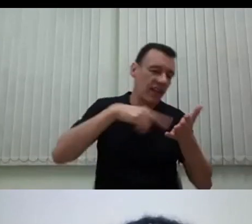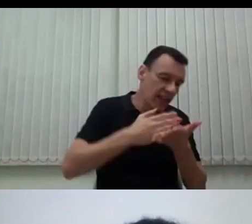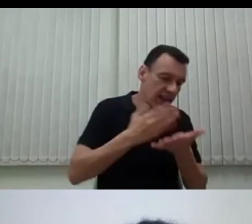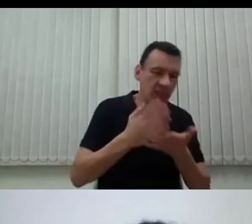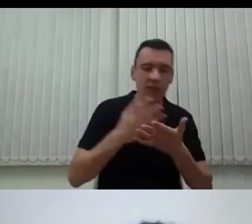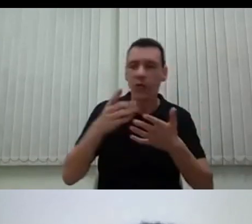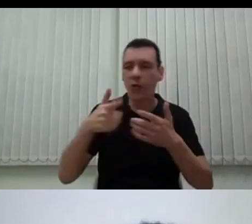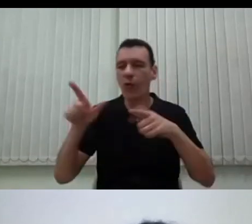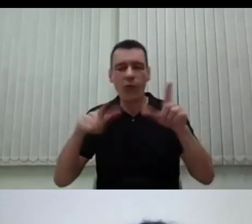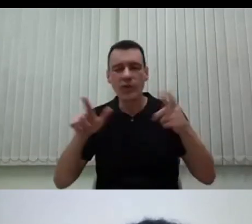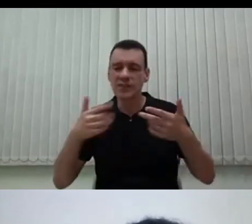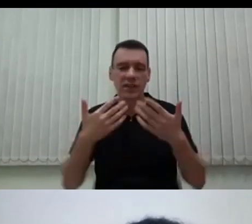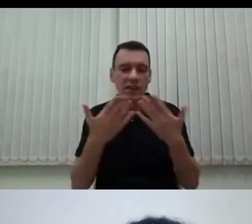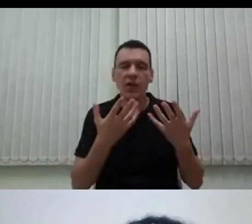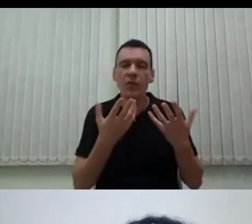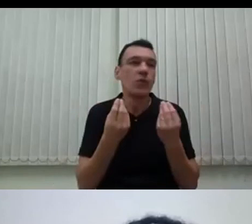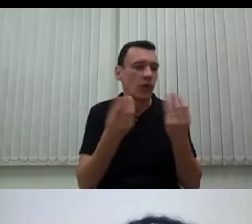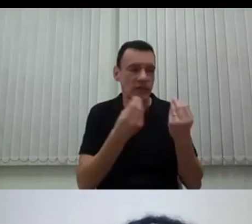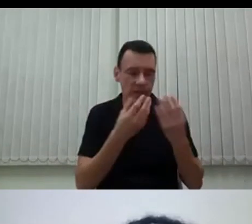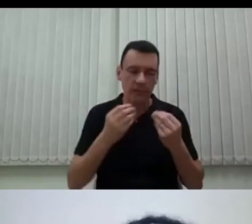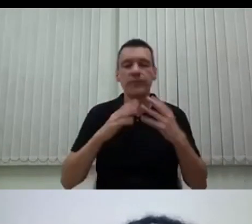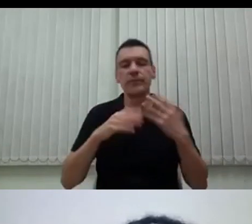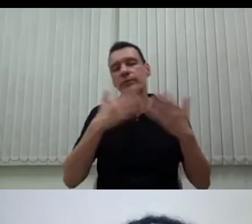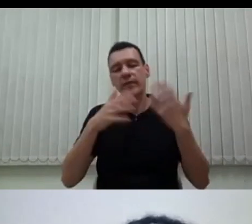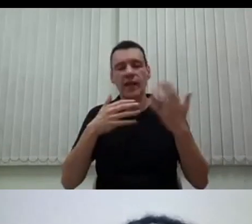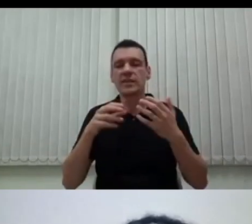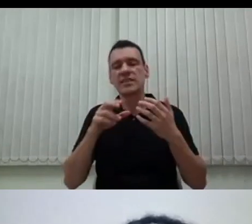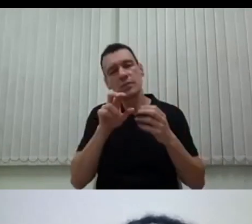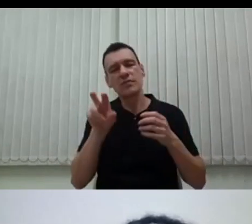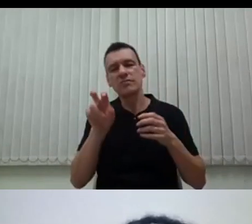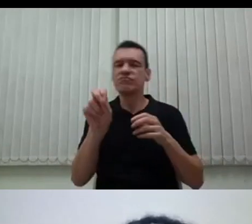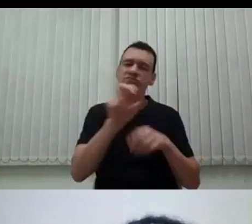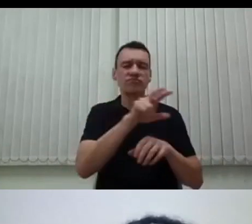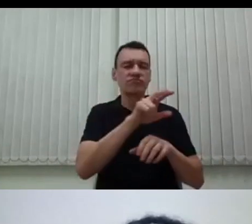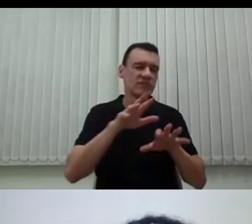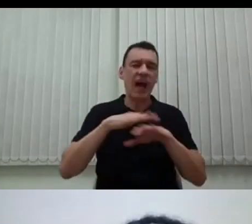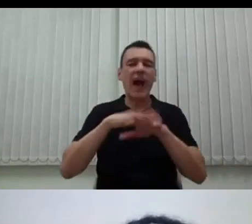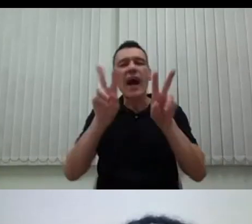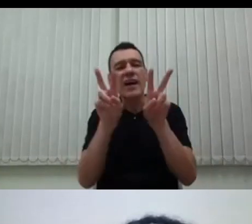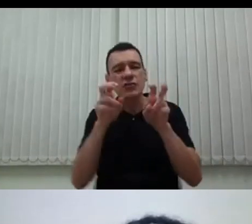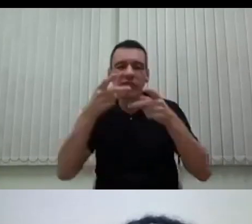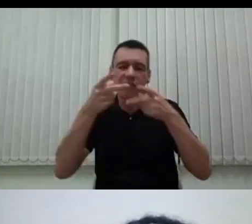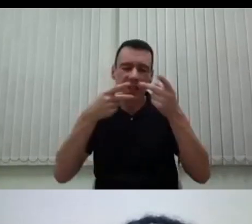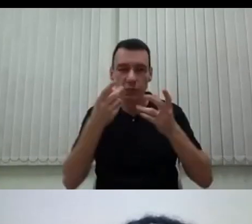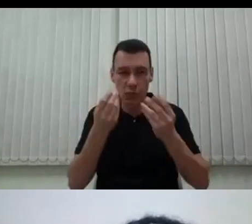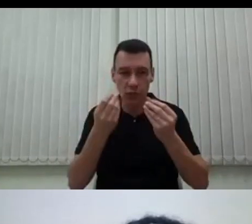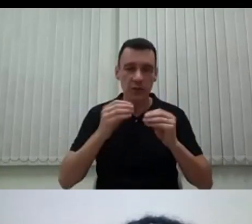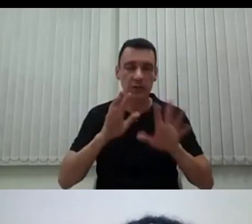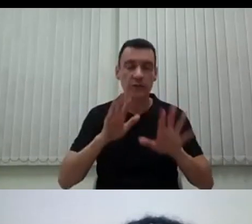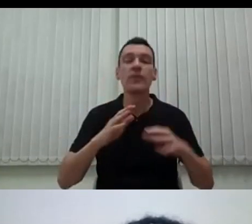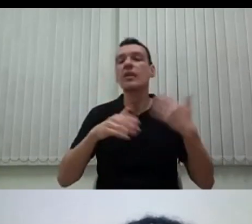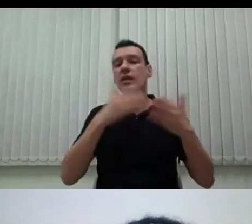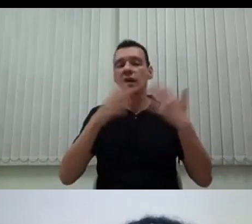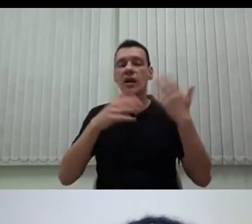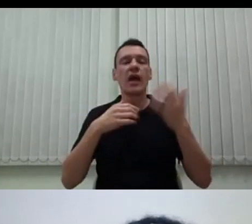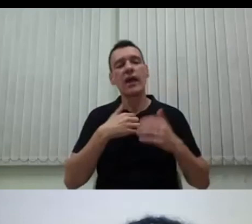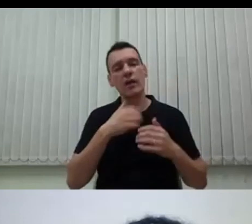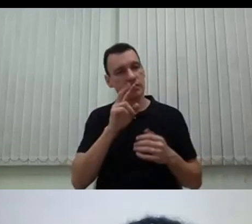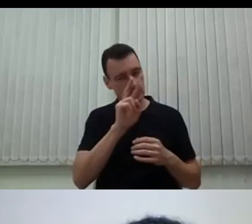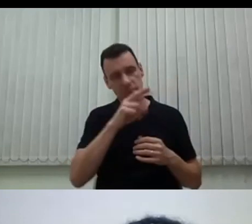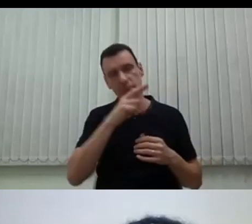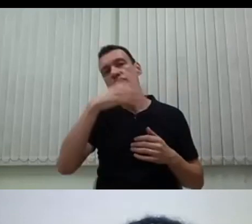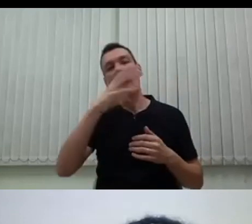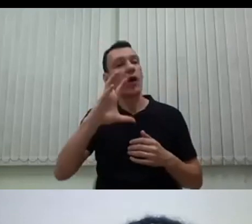aconteceu algo muito difícil, muito chocante para mim, que eu vi uma pessoa ser racista, assim, uma violência,